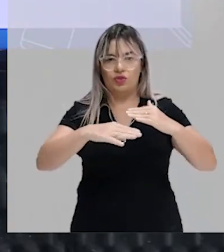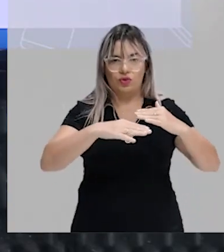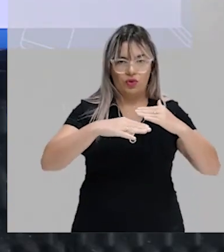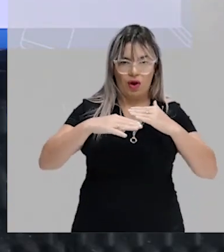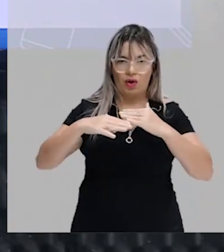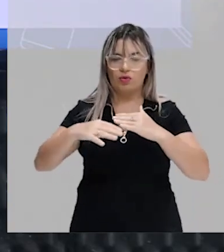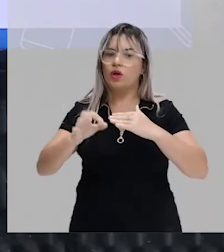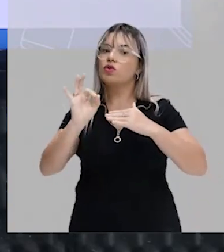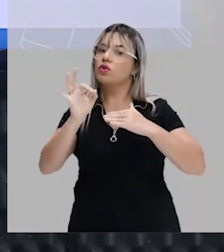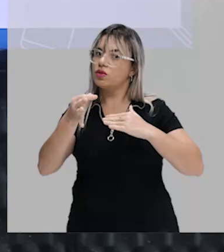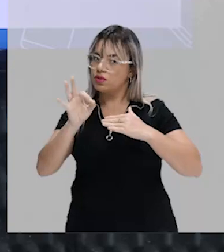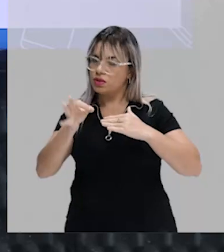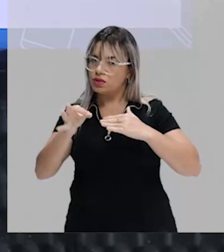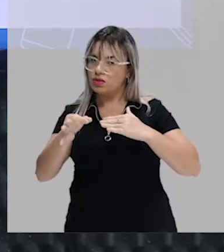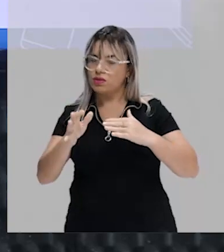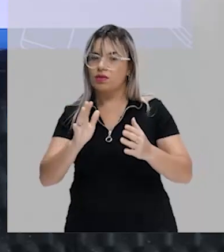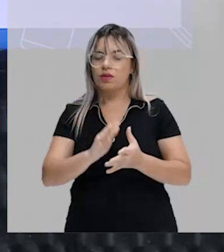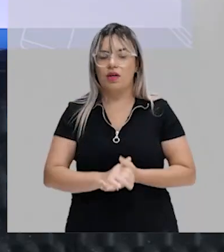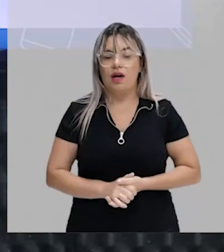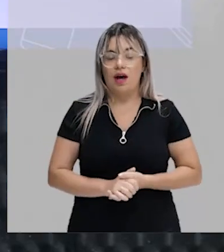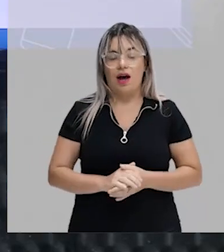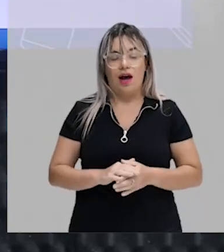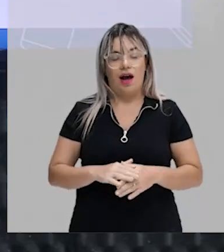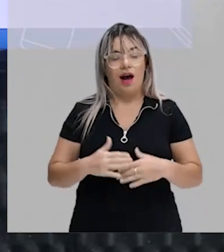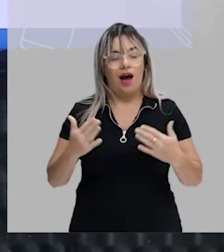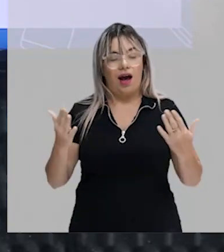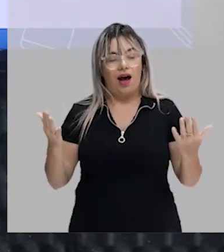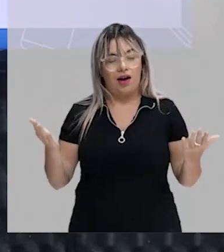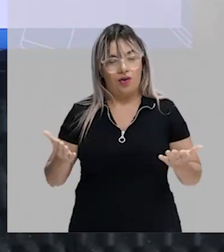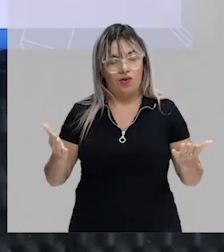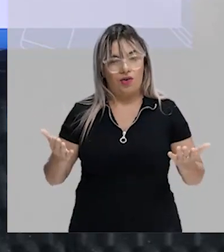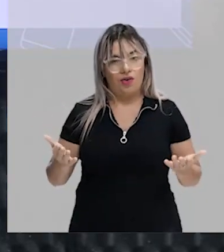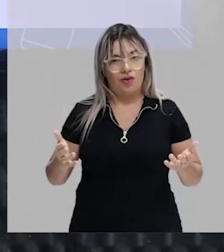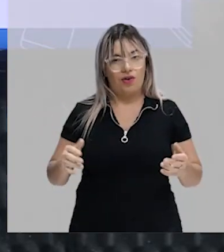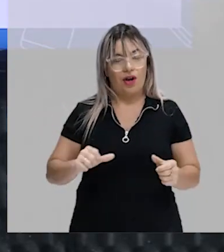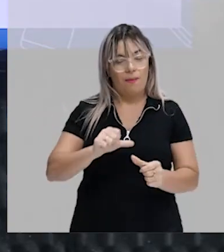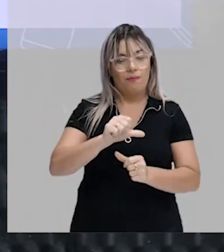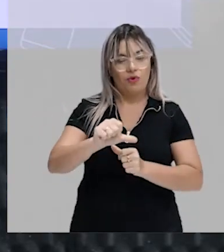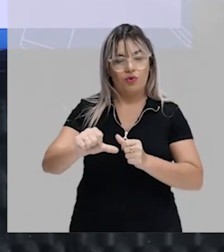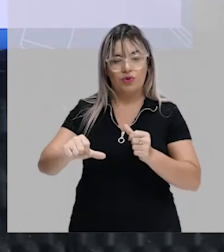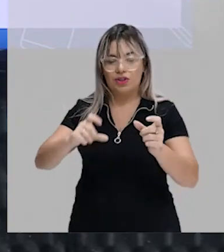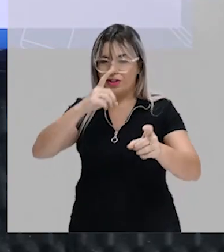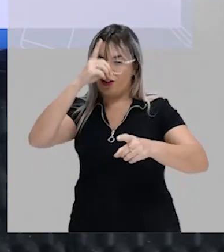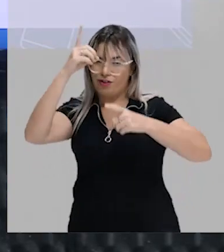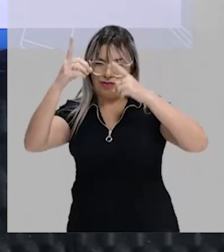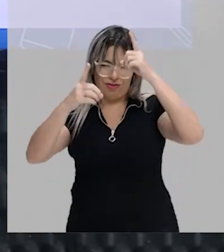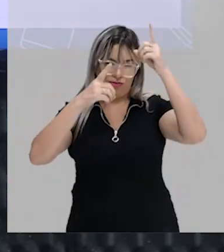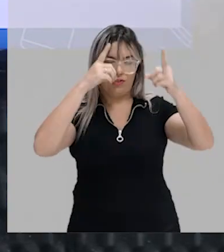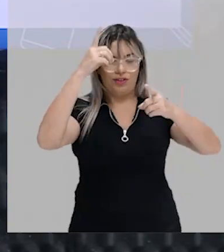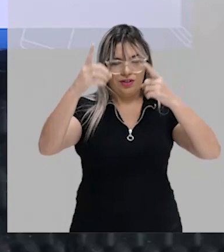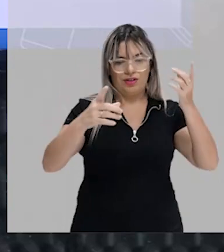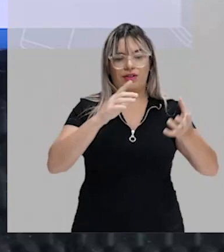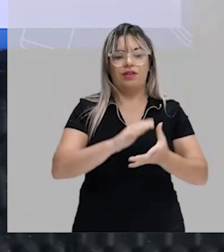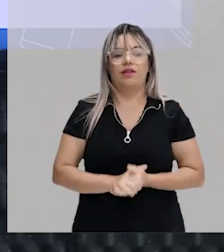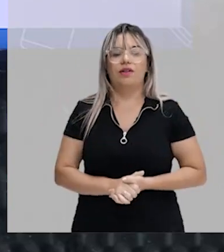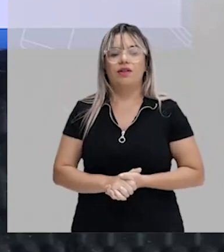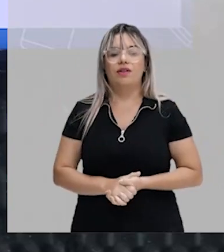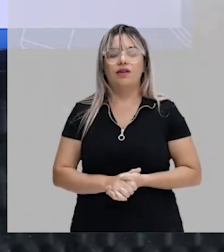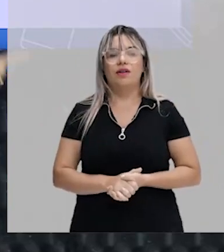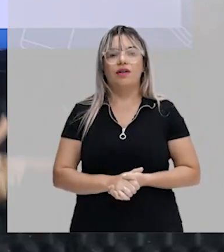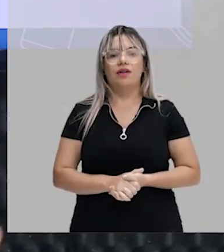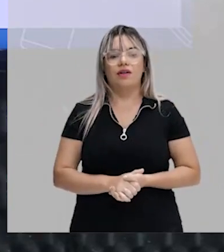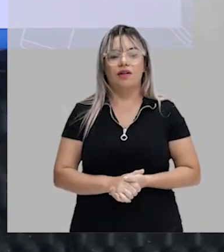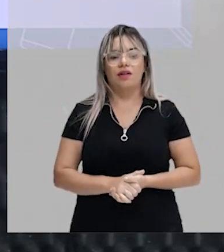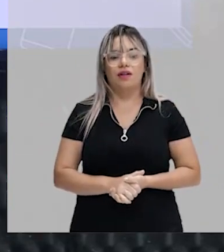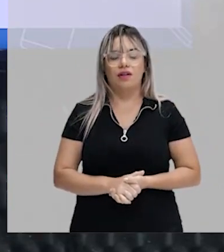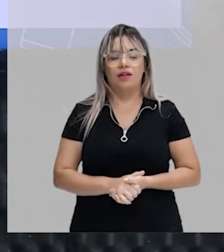Mas na hora de criar é outro patamar. Variabilidade, ou seja, varia, acompanha as